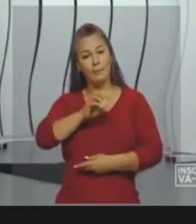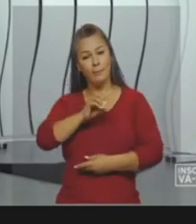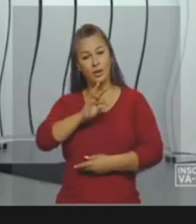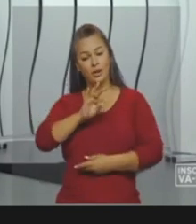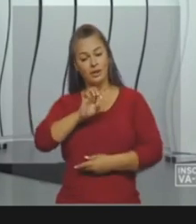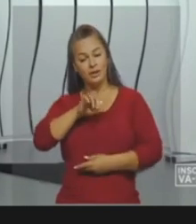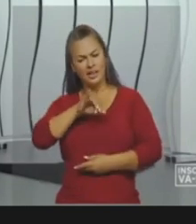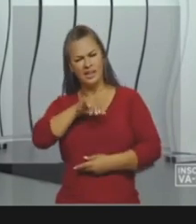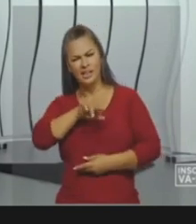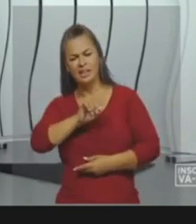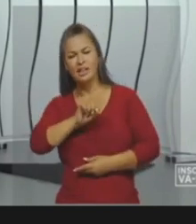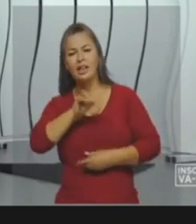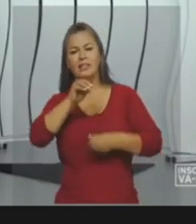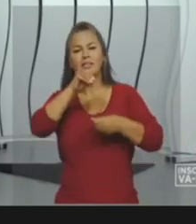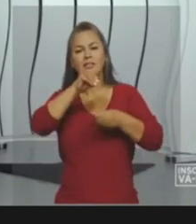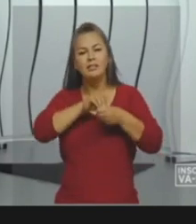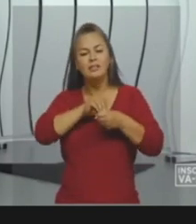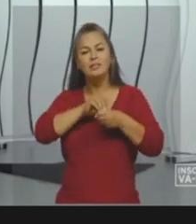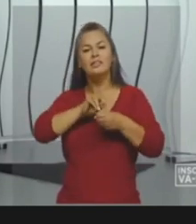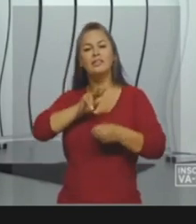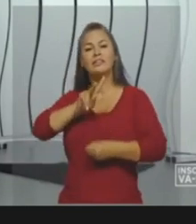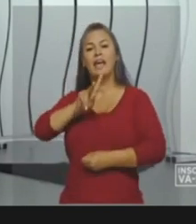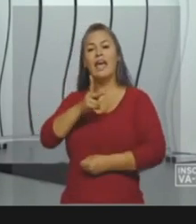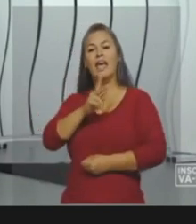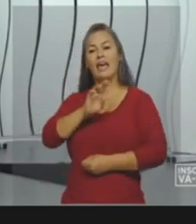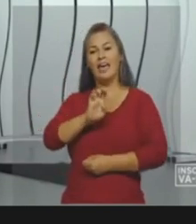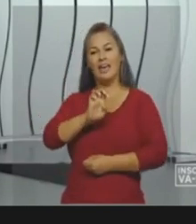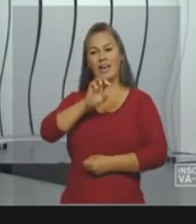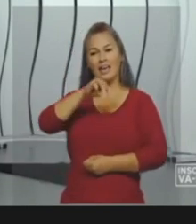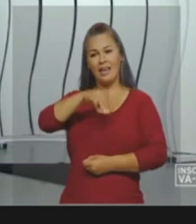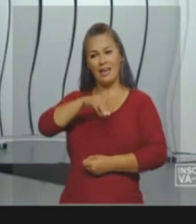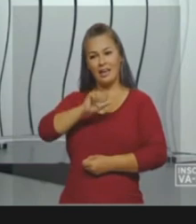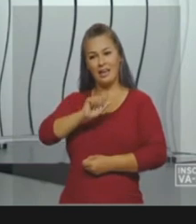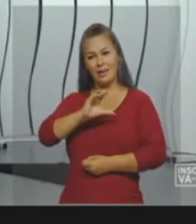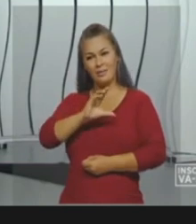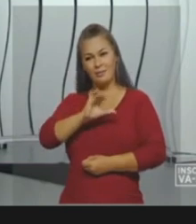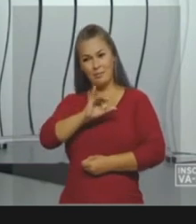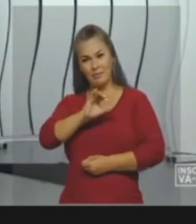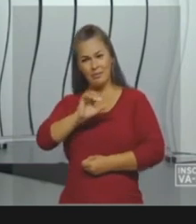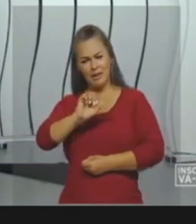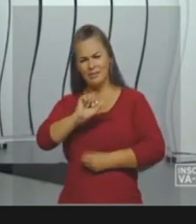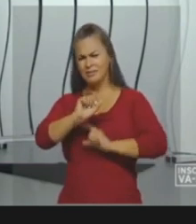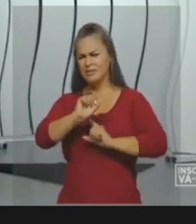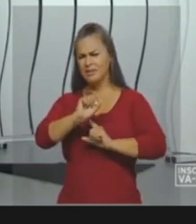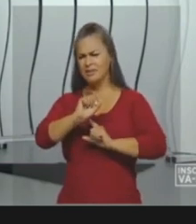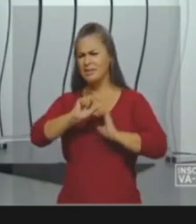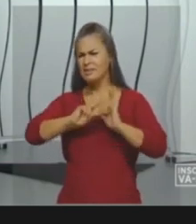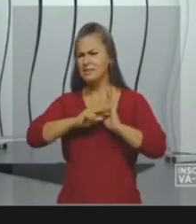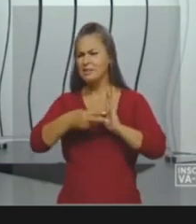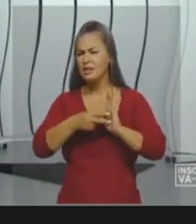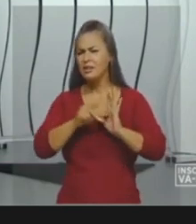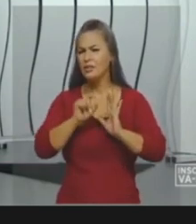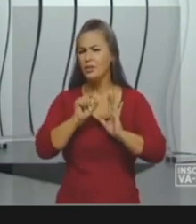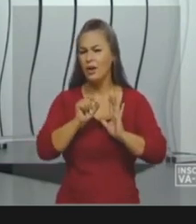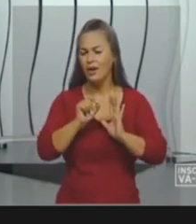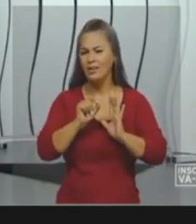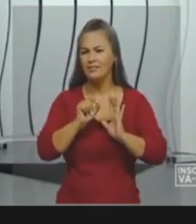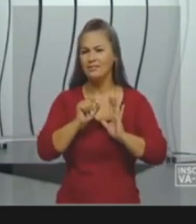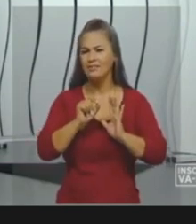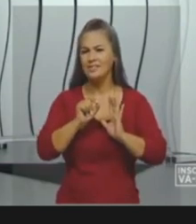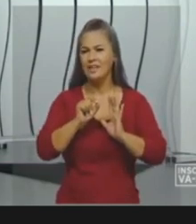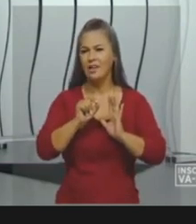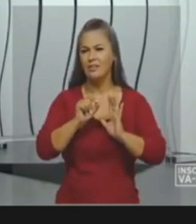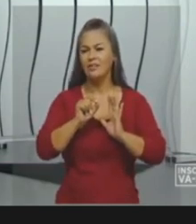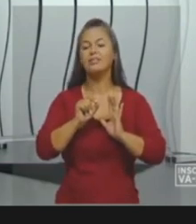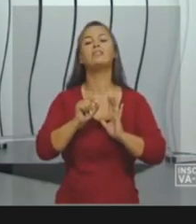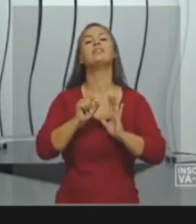O que é hemácia primeiro, professor? Vamos lembrar aqui. Hemácia é uma célula que tem no nosso